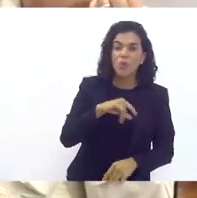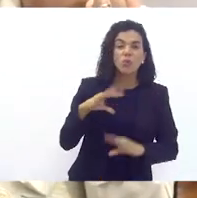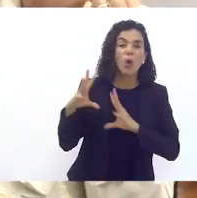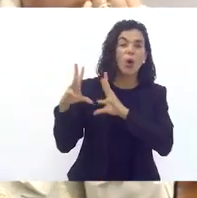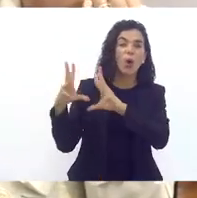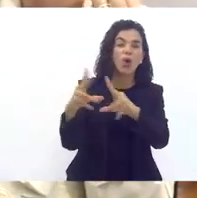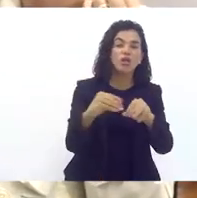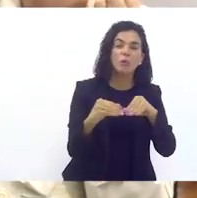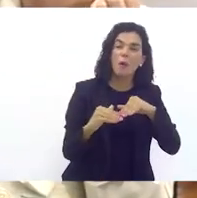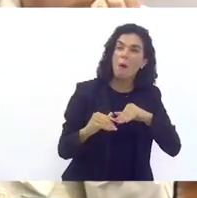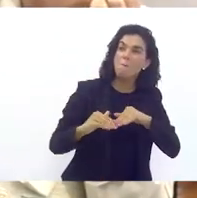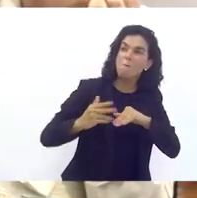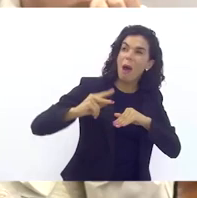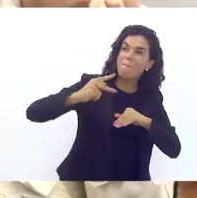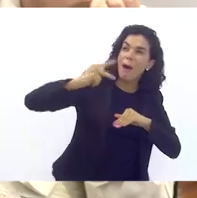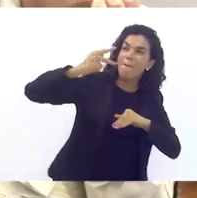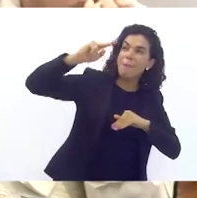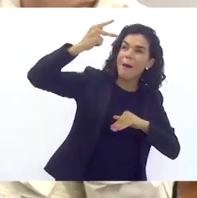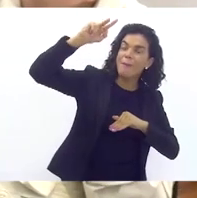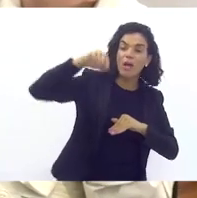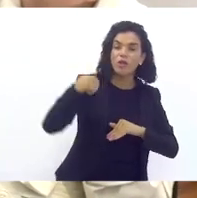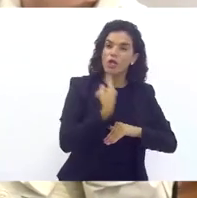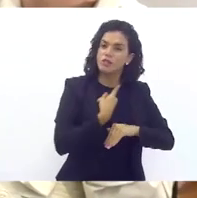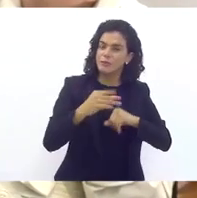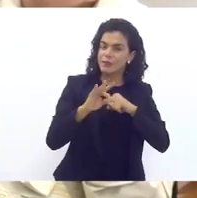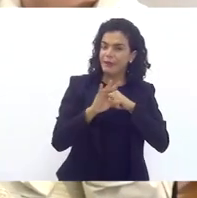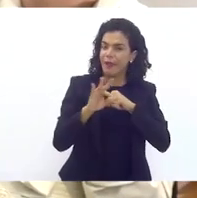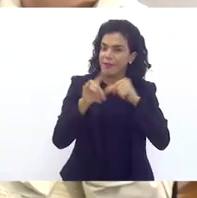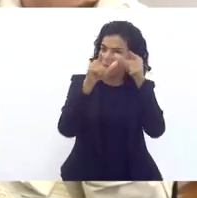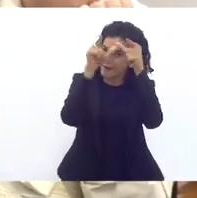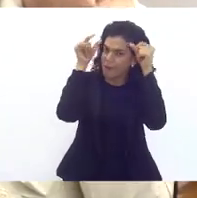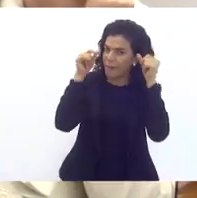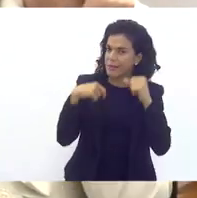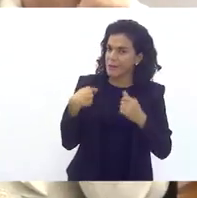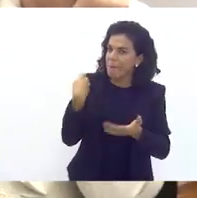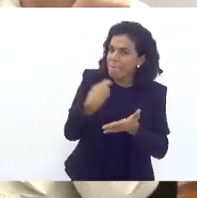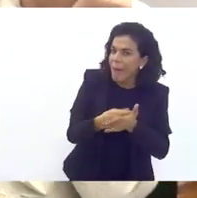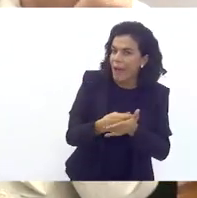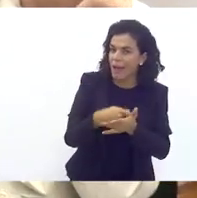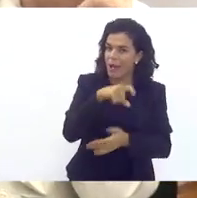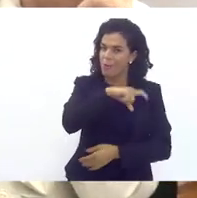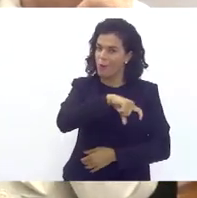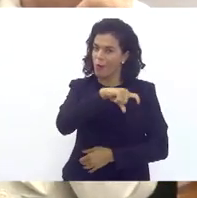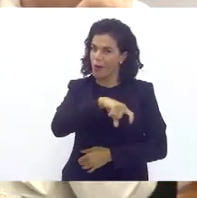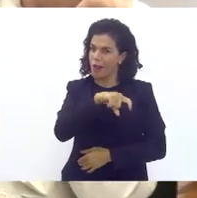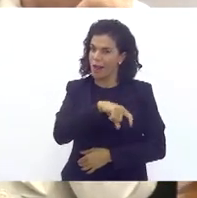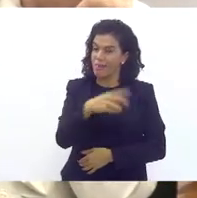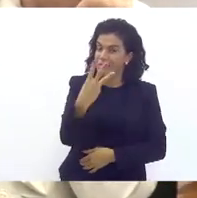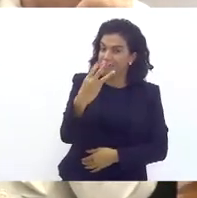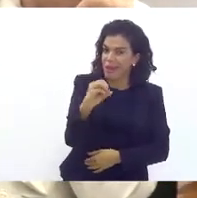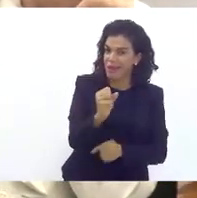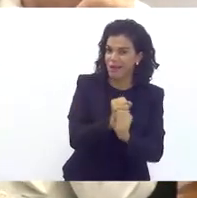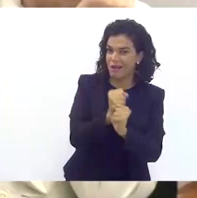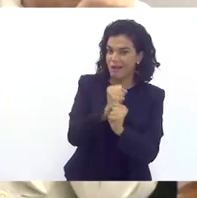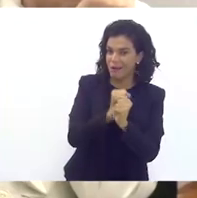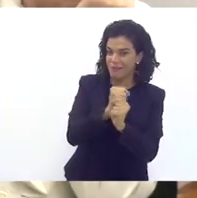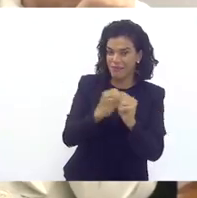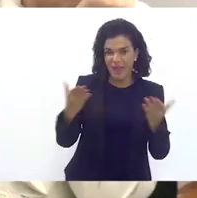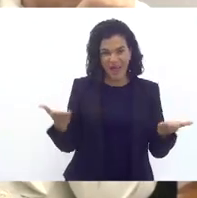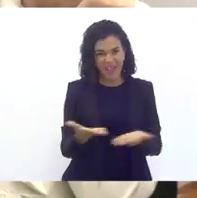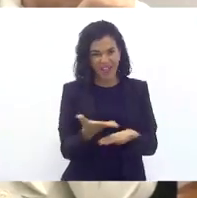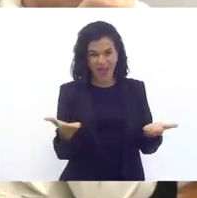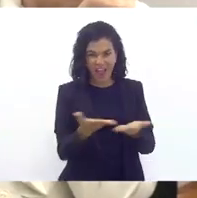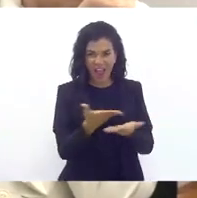todo mundo está na progressão. Nós somos técnicos de enfermagem. Pagamos o Corém 30 anos como técnico. Agora